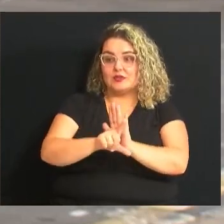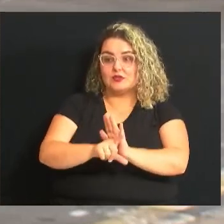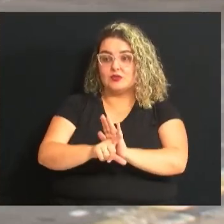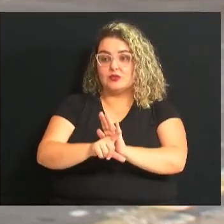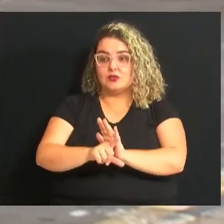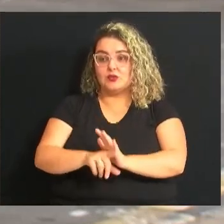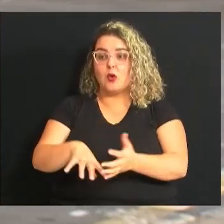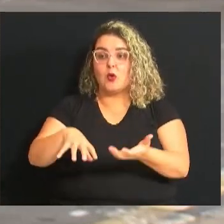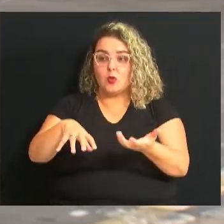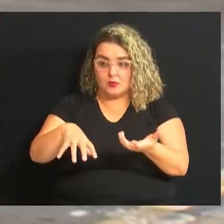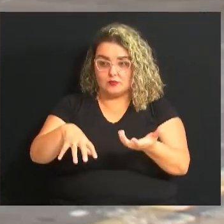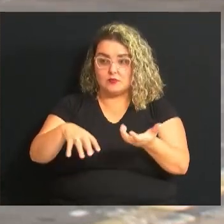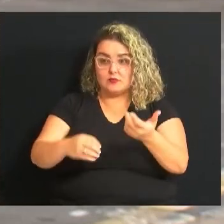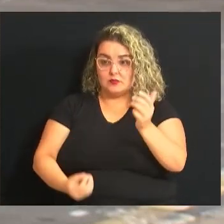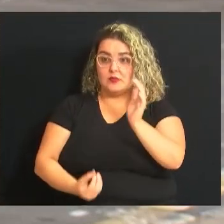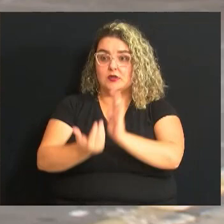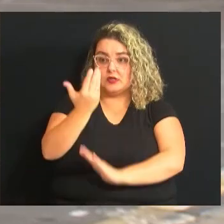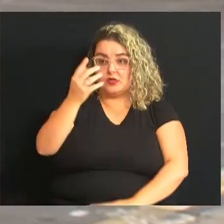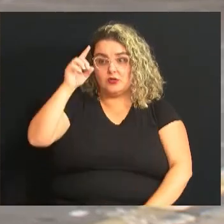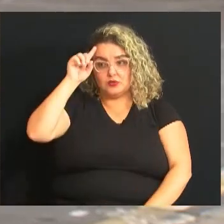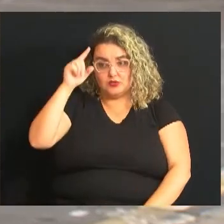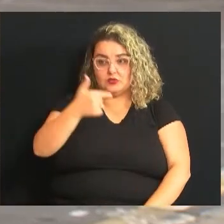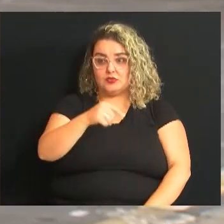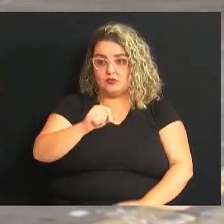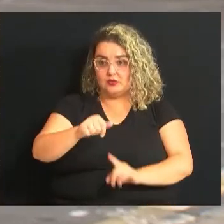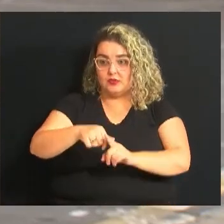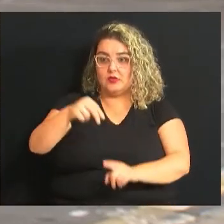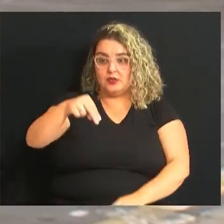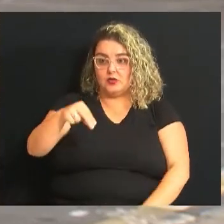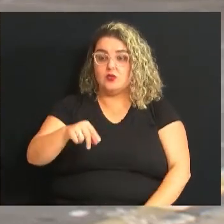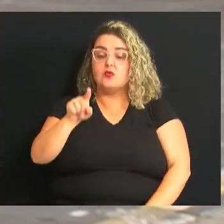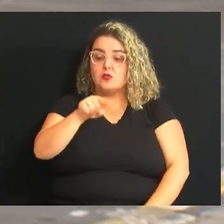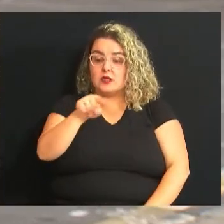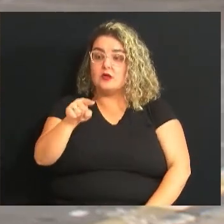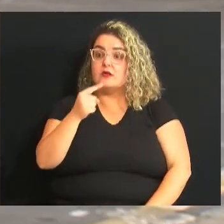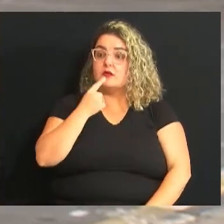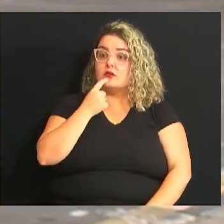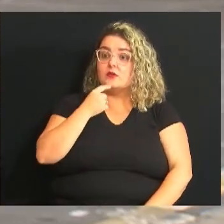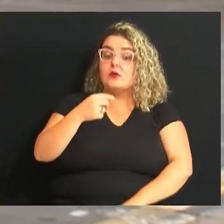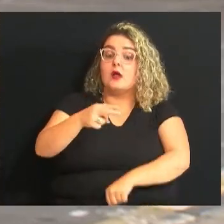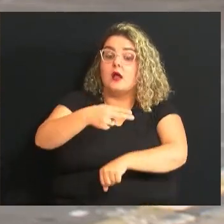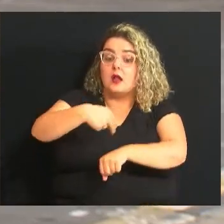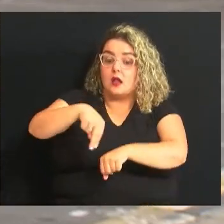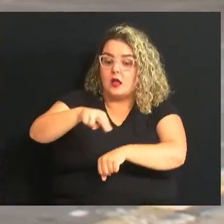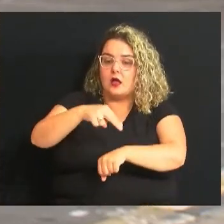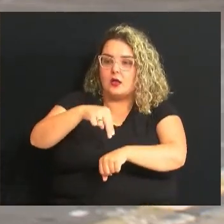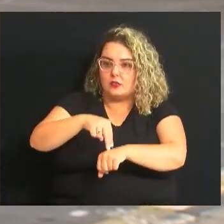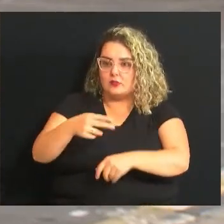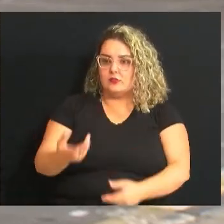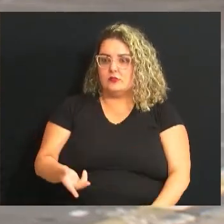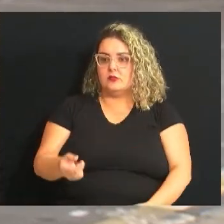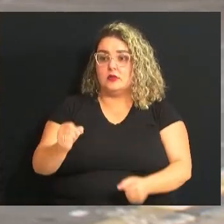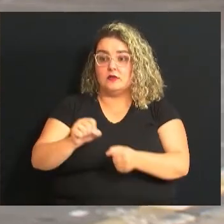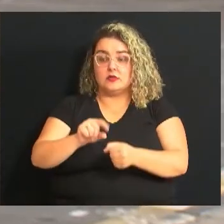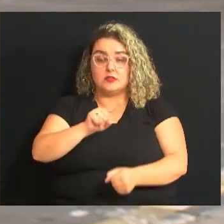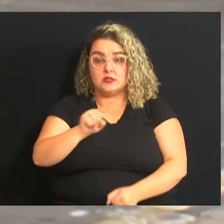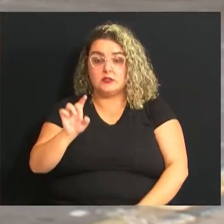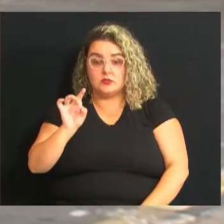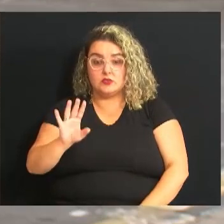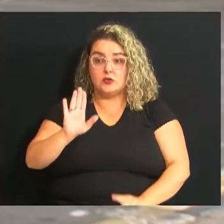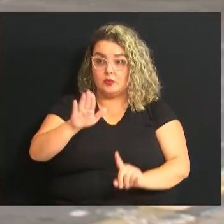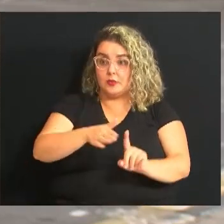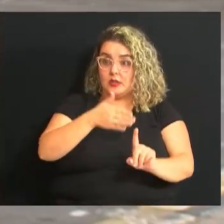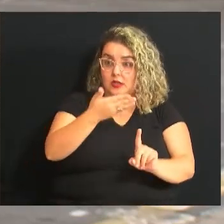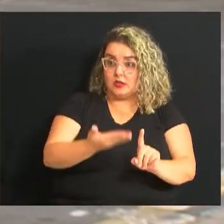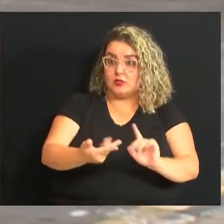lei no Congresso Nacional para instituir o dia 20 de novembro como feriado nacional, para fazer não só